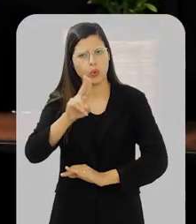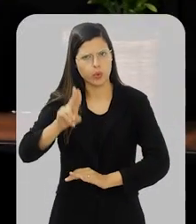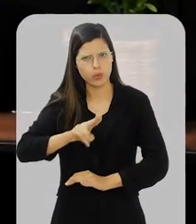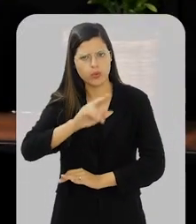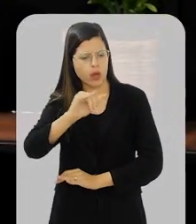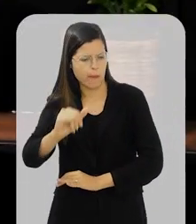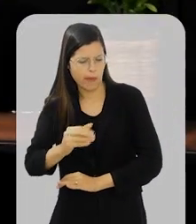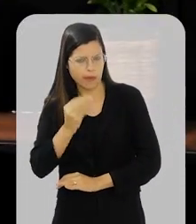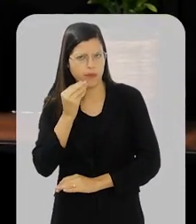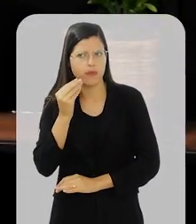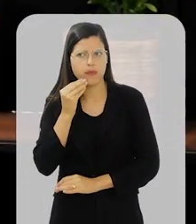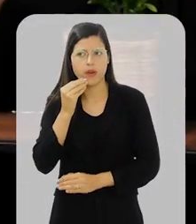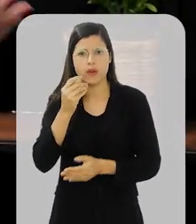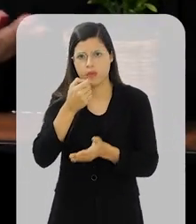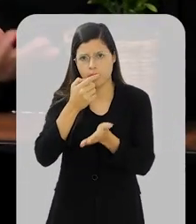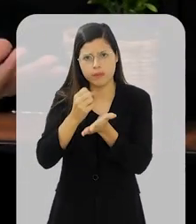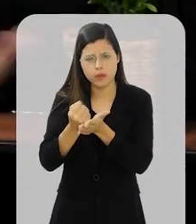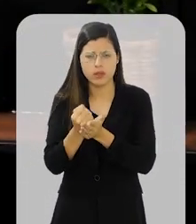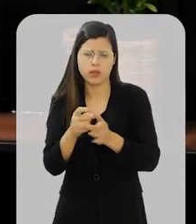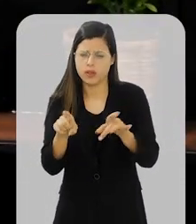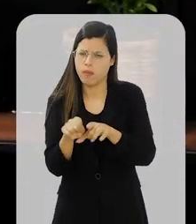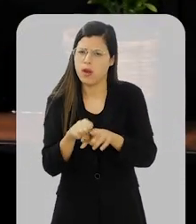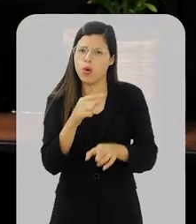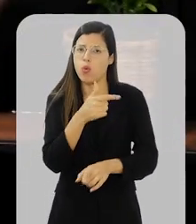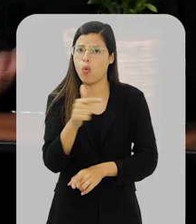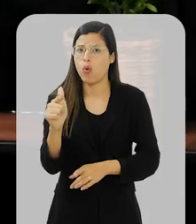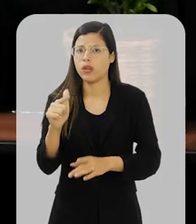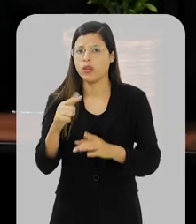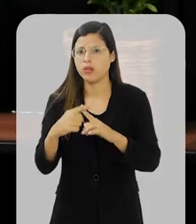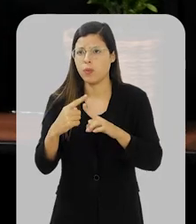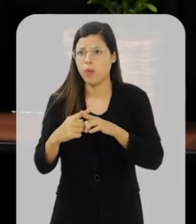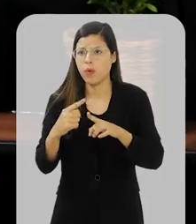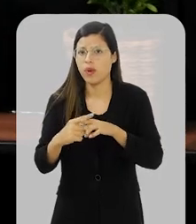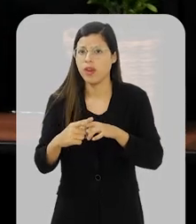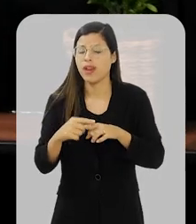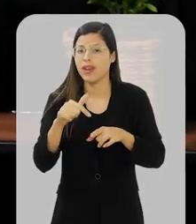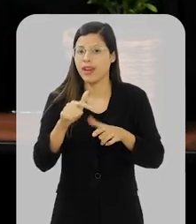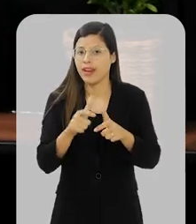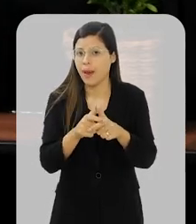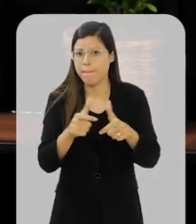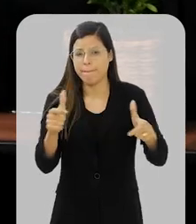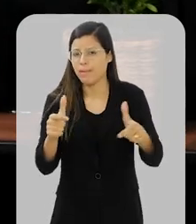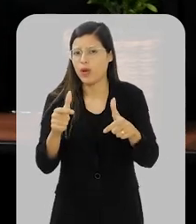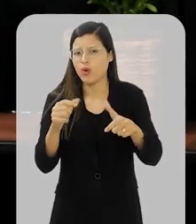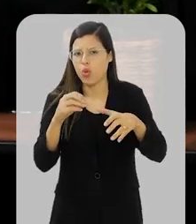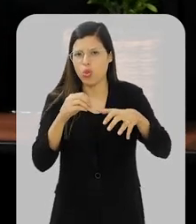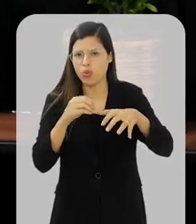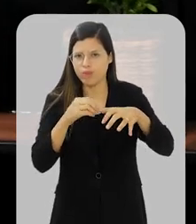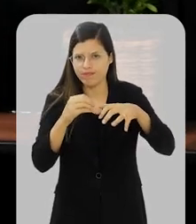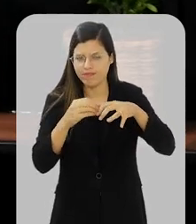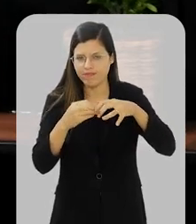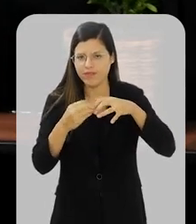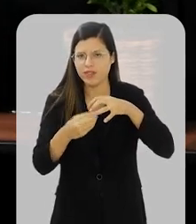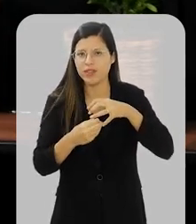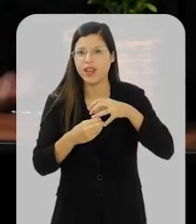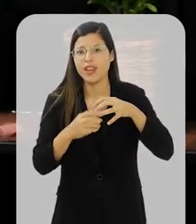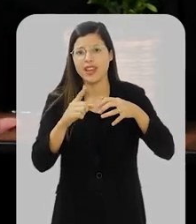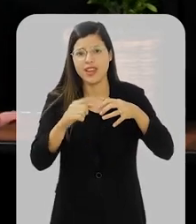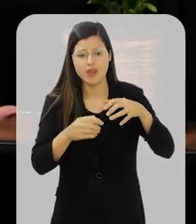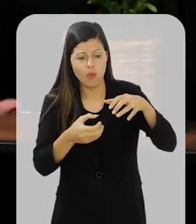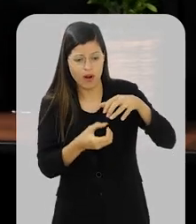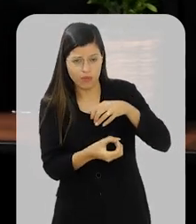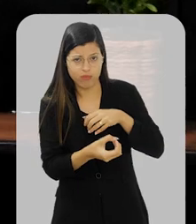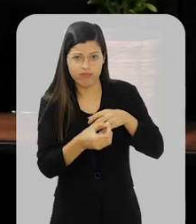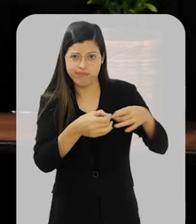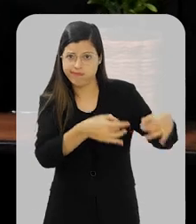sejam dadas, né, farmacológicas e outras, porque é a maior parte do fruto e ela é descartada e ocasiona uma série de danos